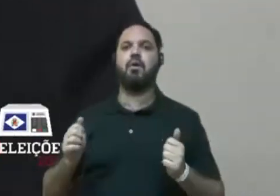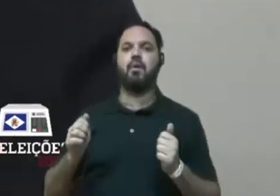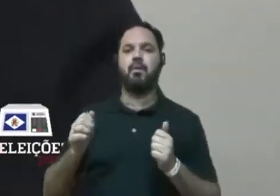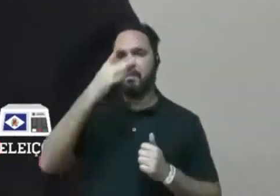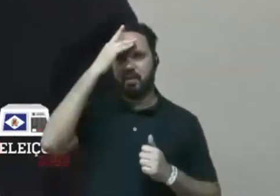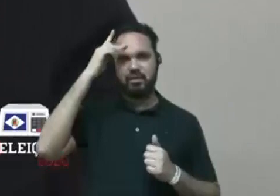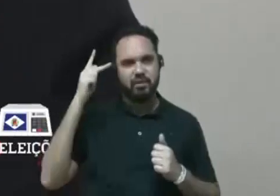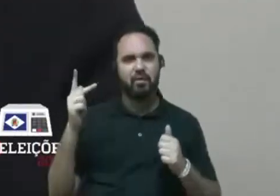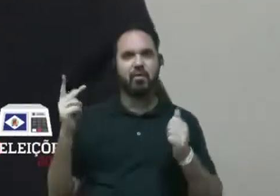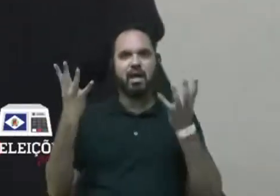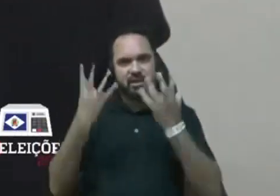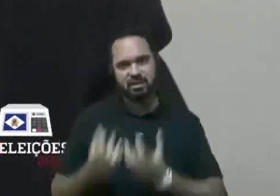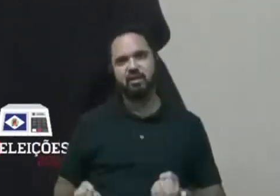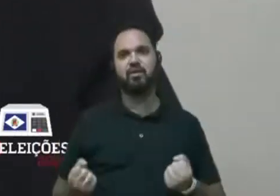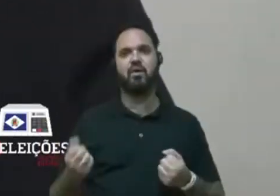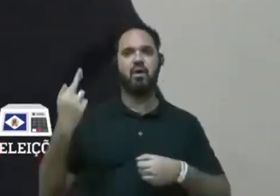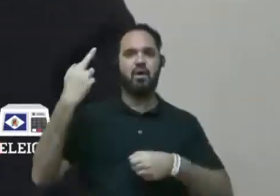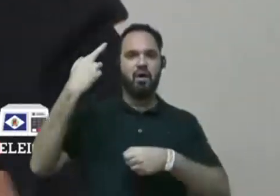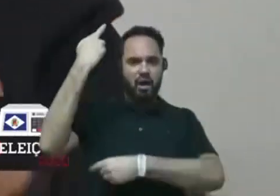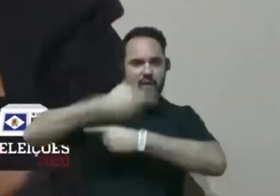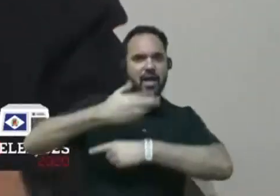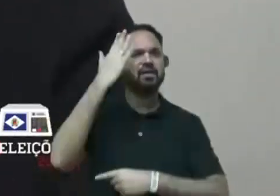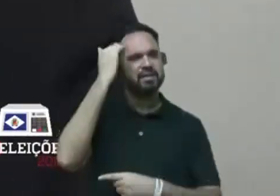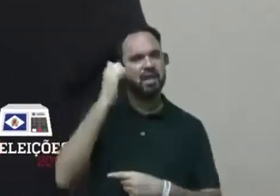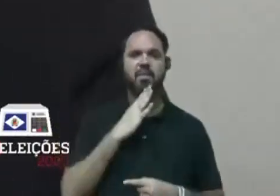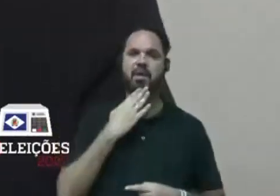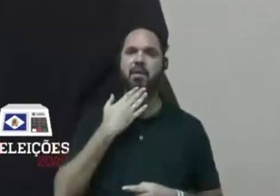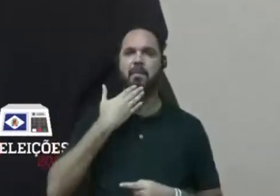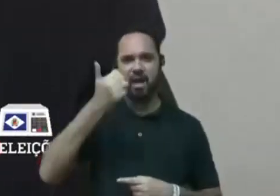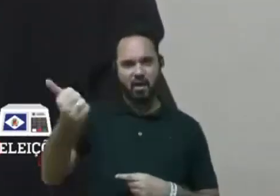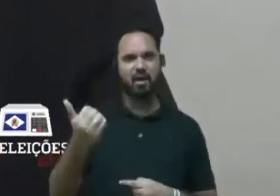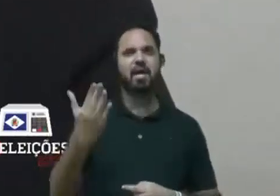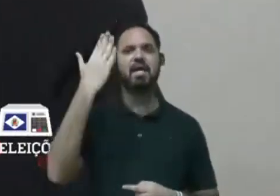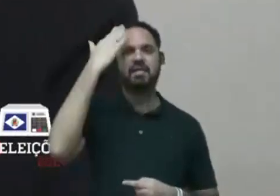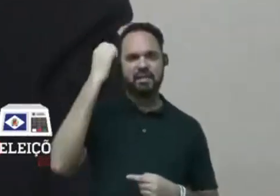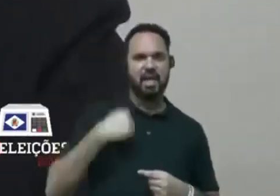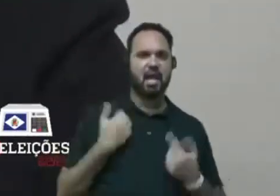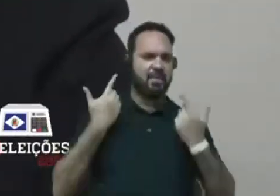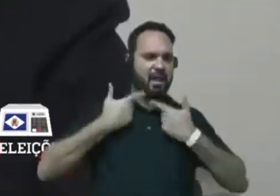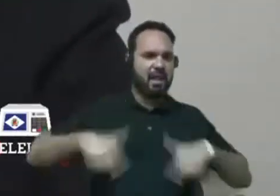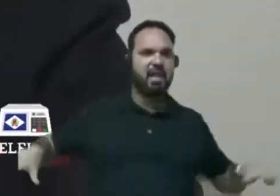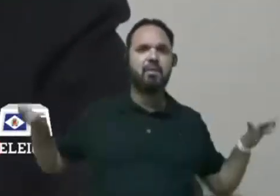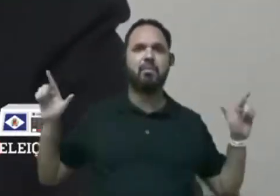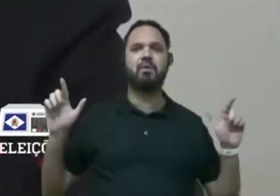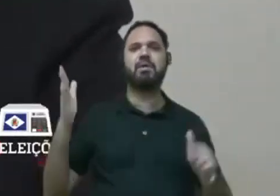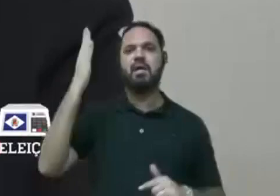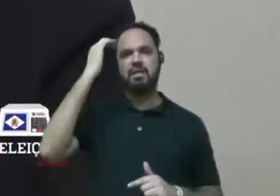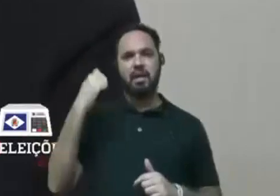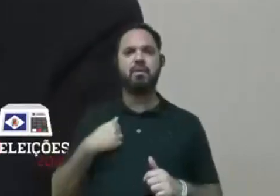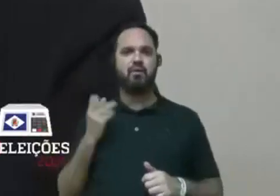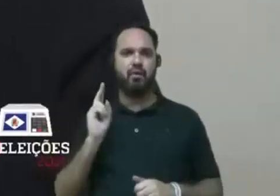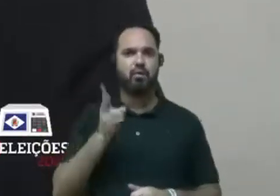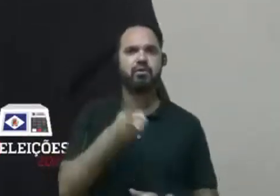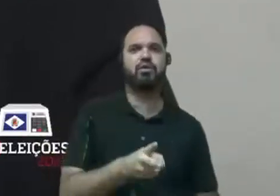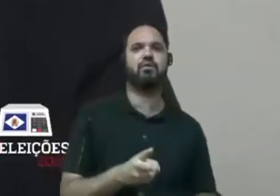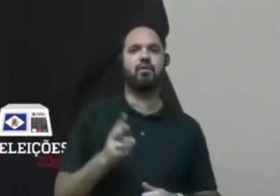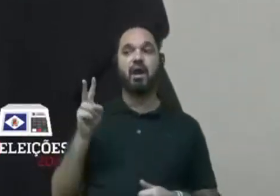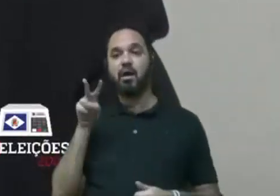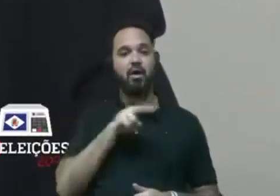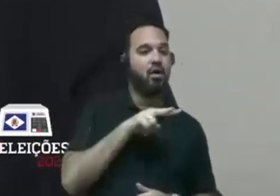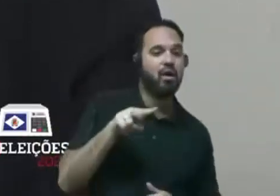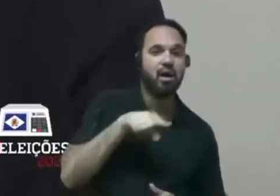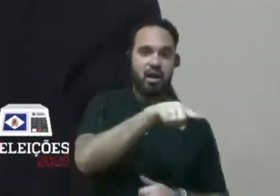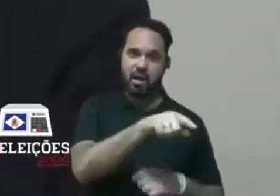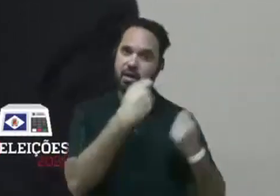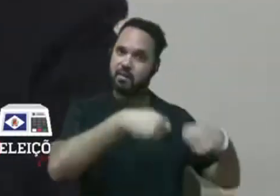Rio Claro sabe o que é melhor e o Claro sabe que sou ficha limpa e o Claro sabe que continuarei olhando principalmente para quem mais